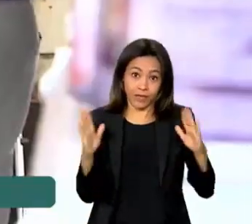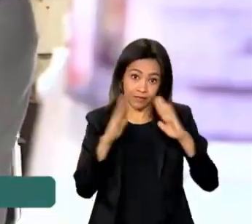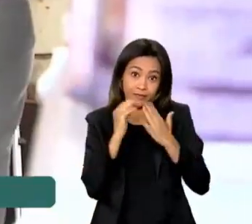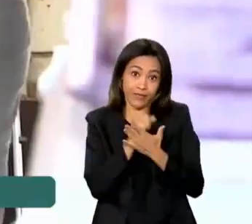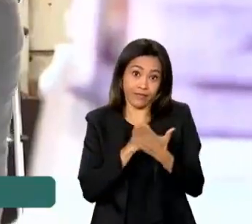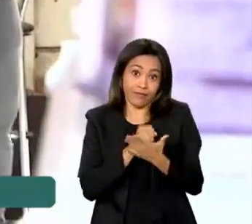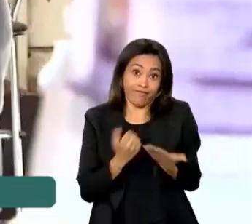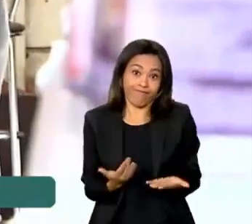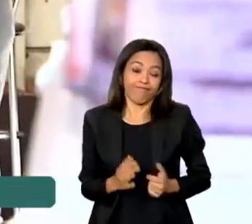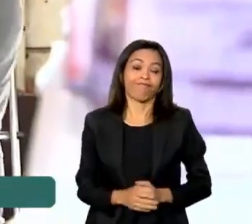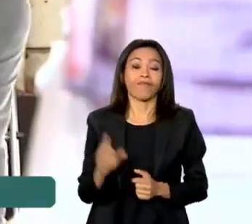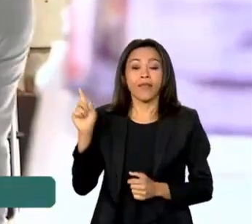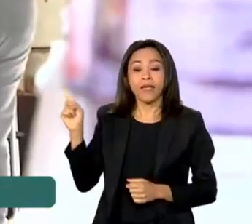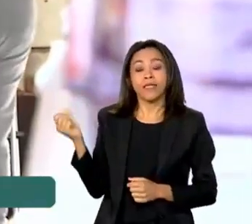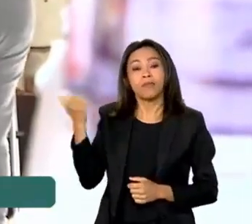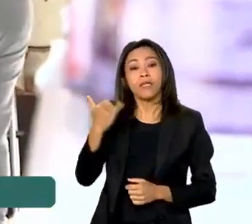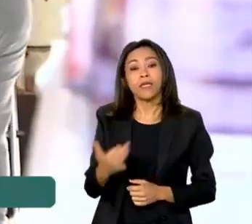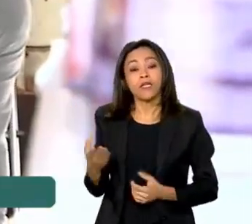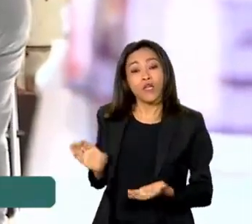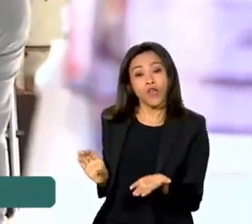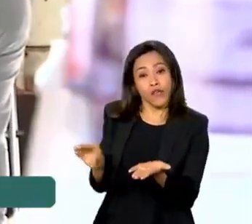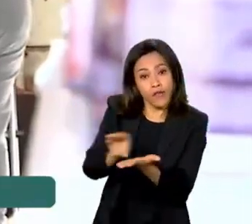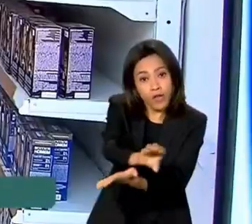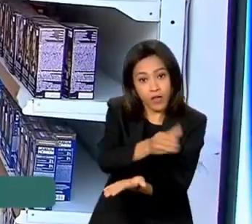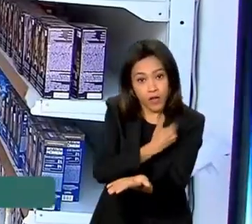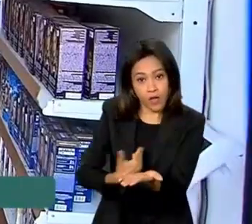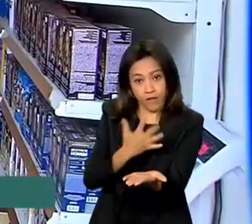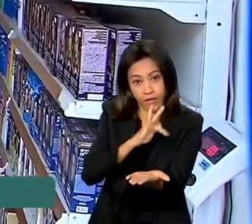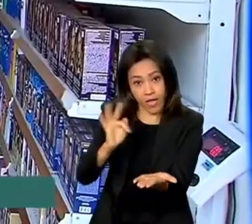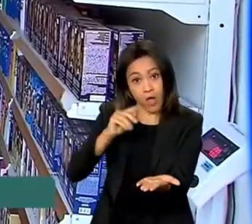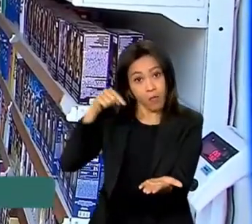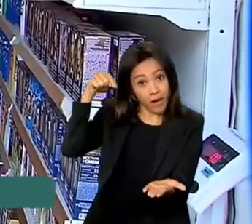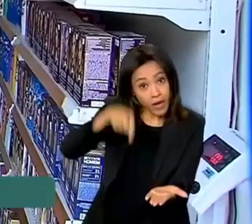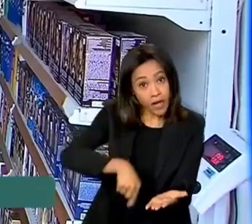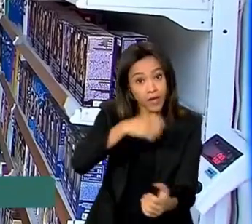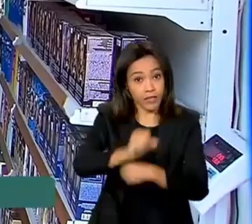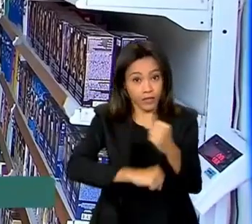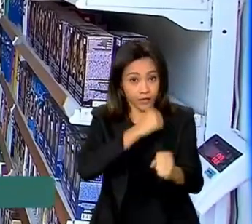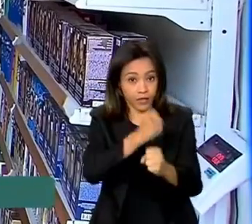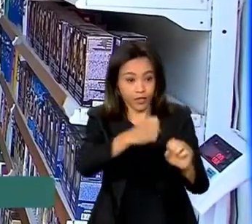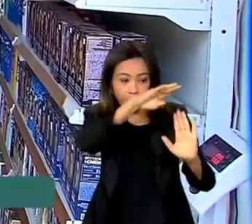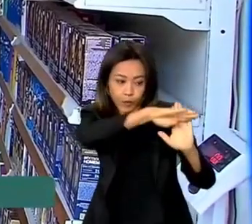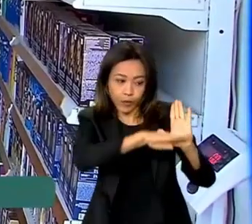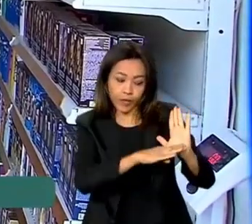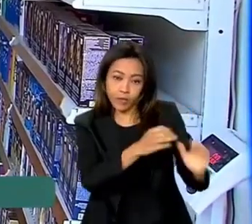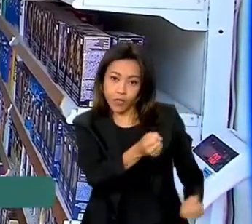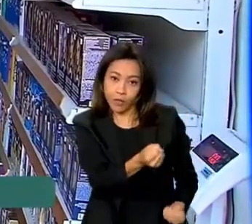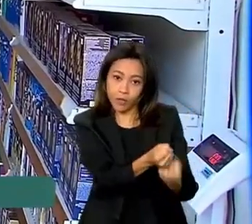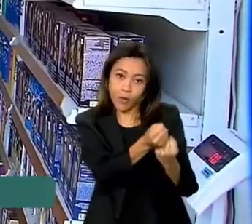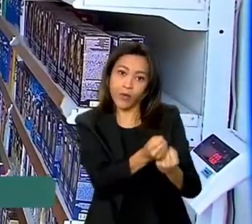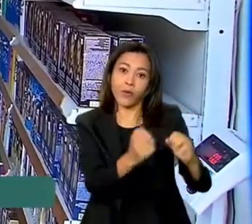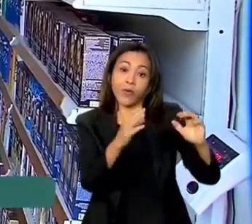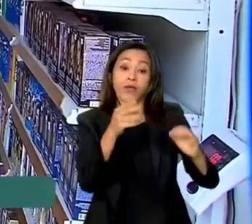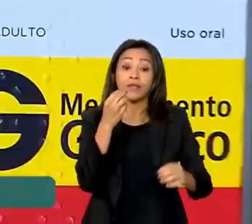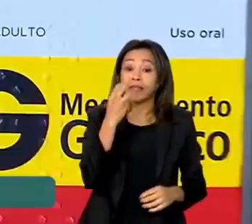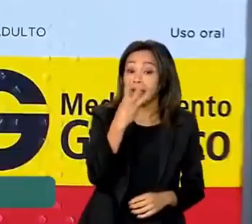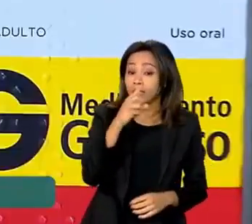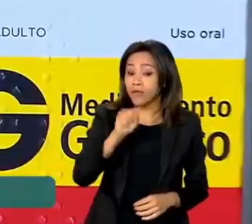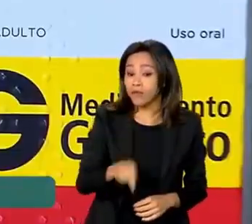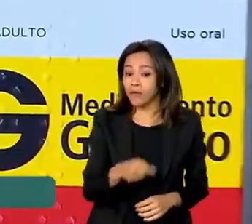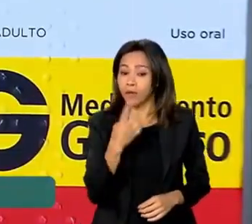caixa. Os investimentos do governo federal previstos para esse ano no programa são de 3,4